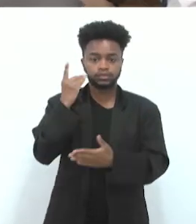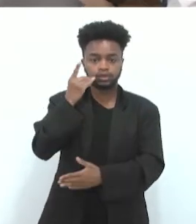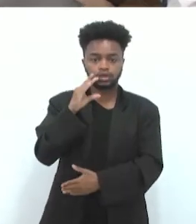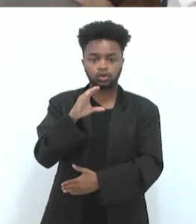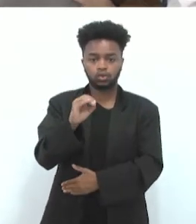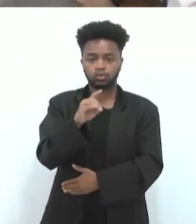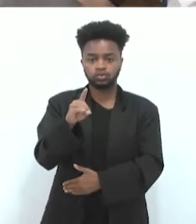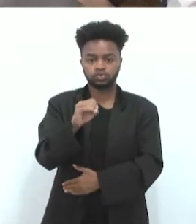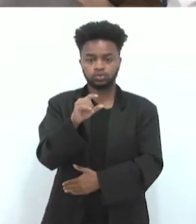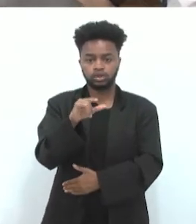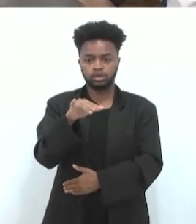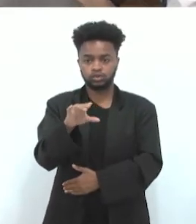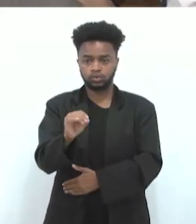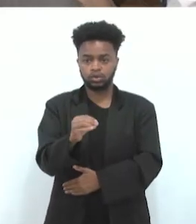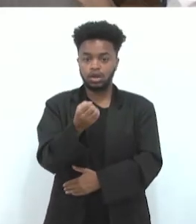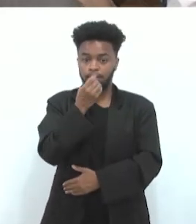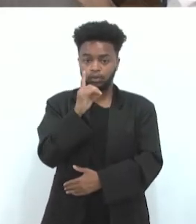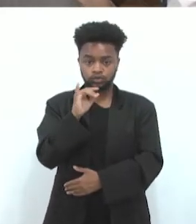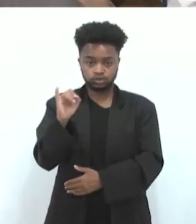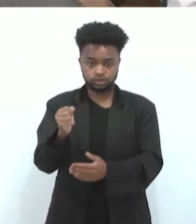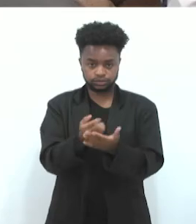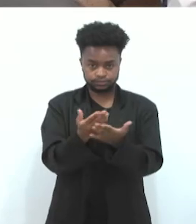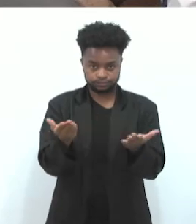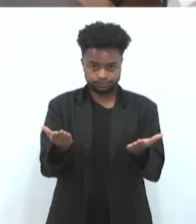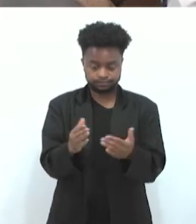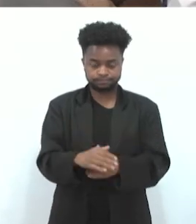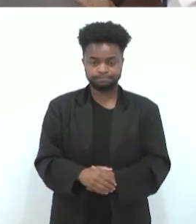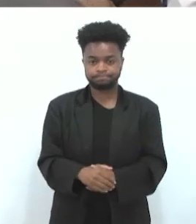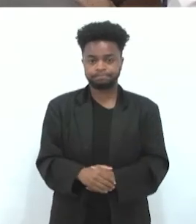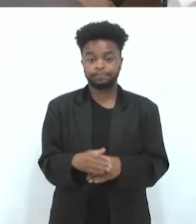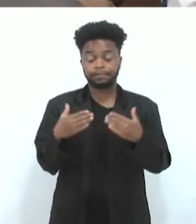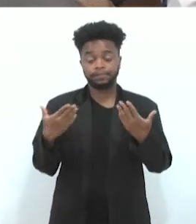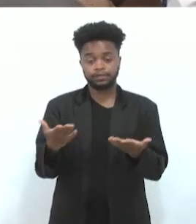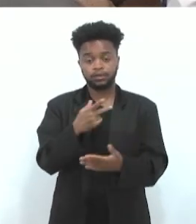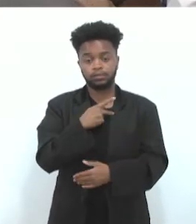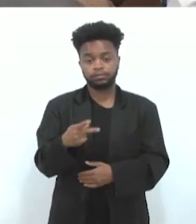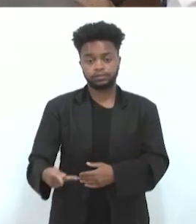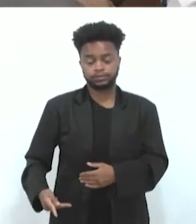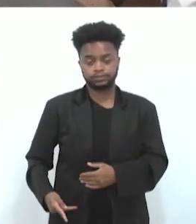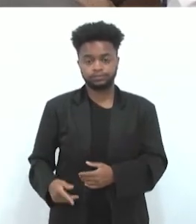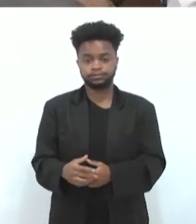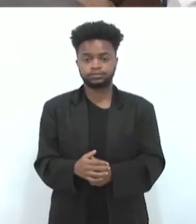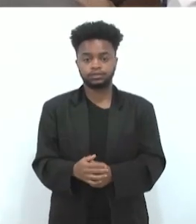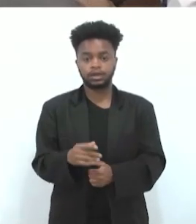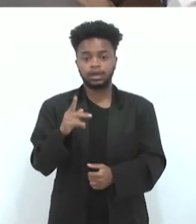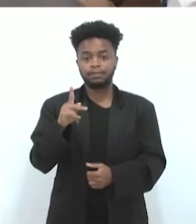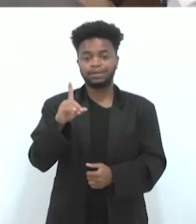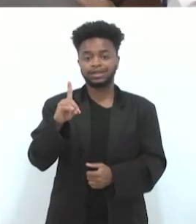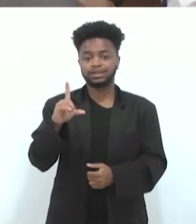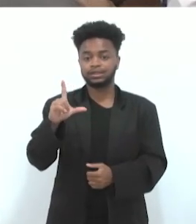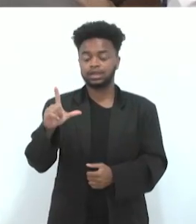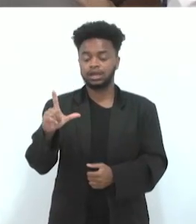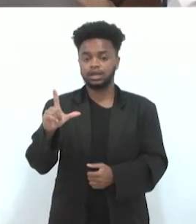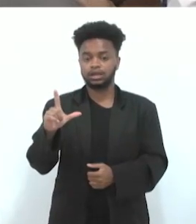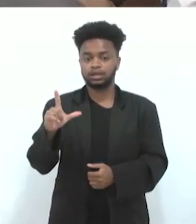estava... Bom dia a todos. Senhor presidente, o PDL seria